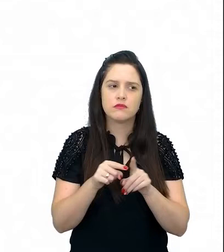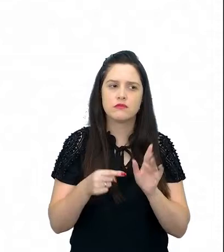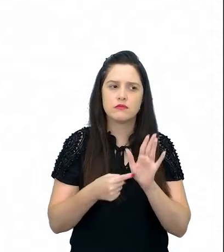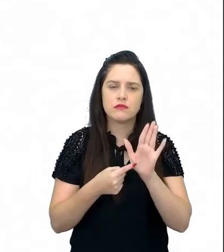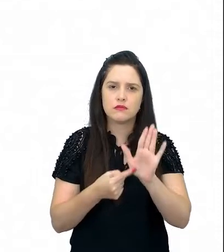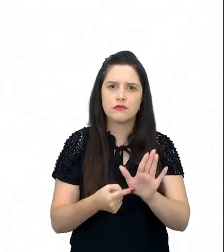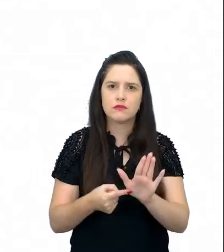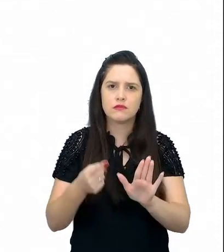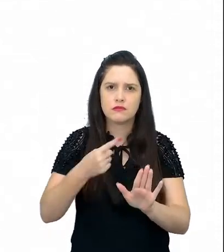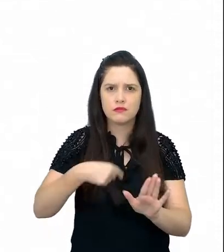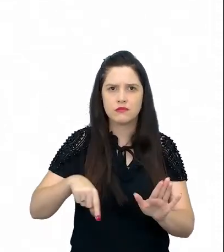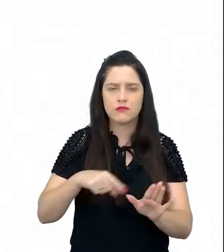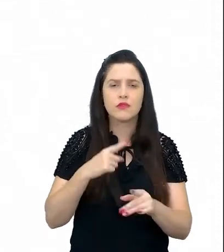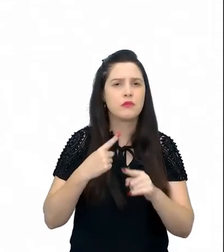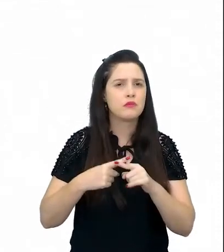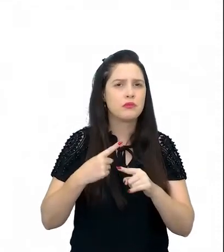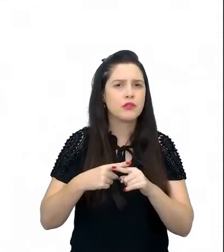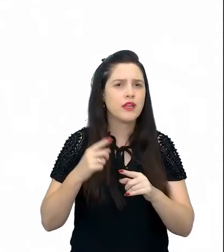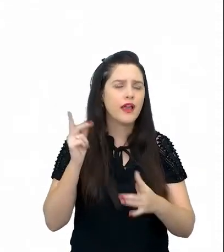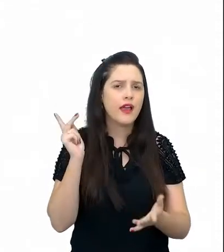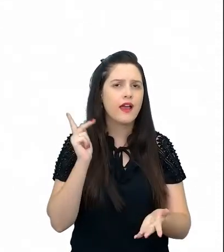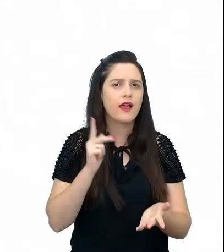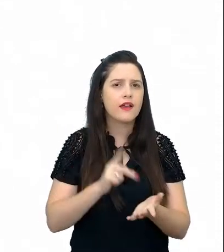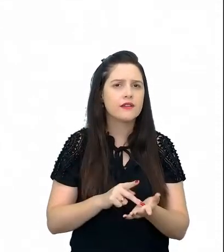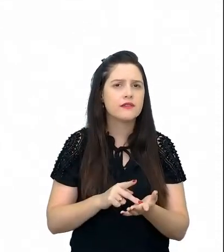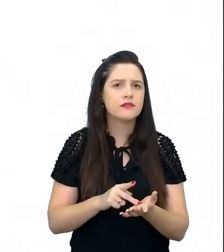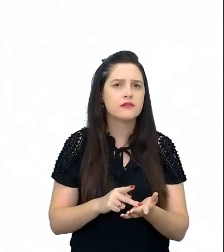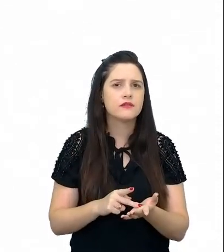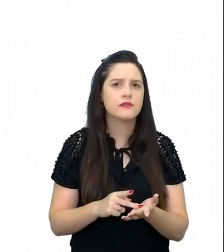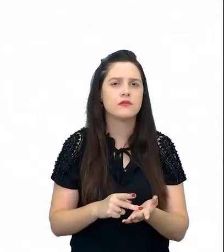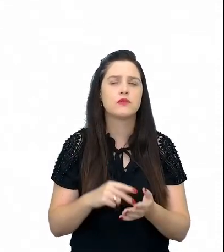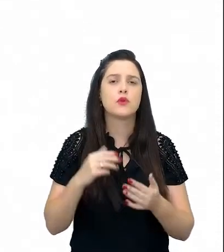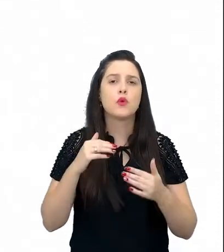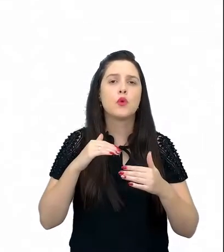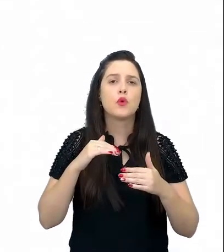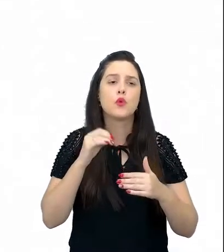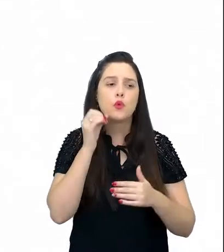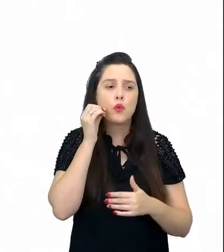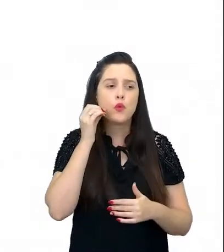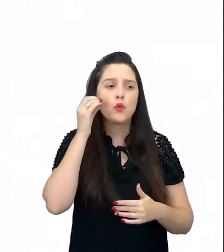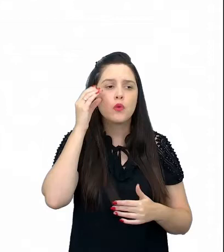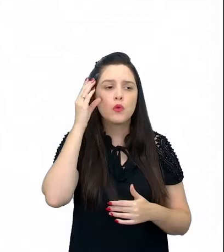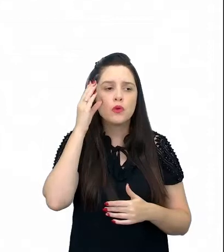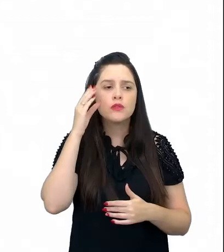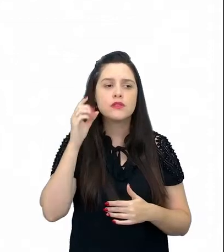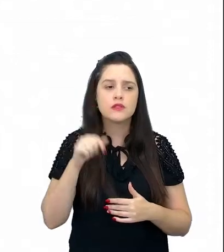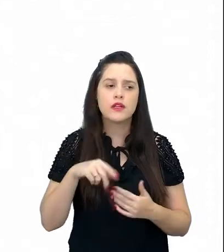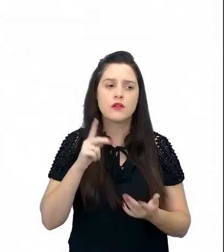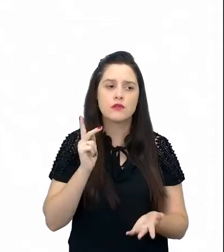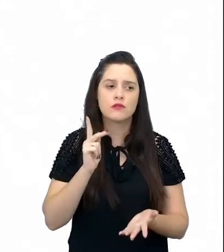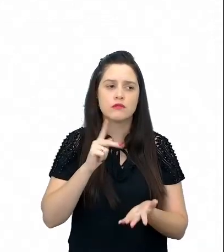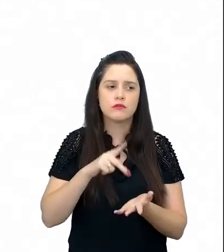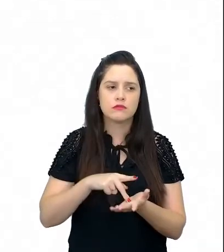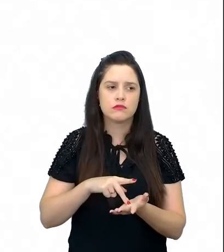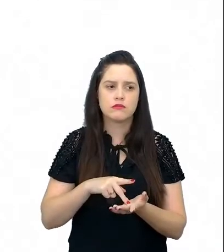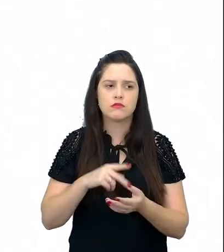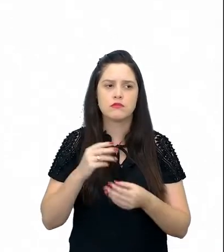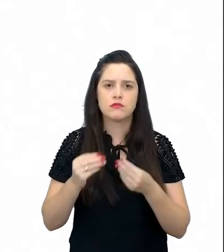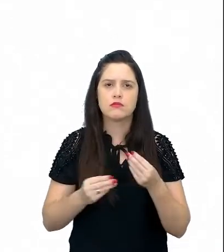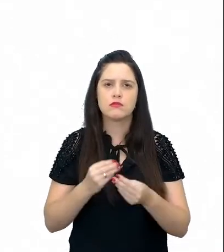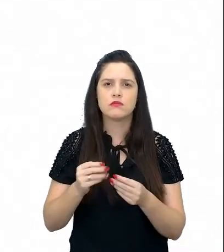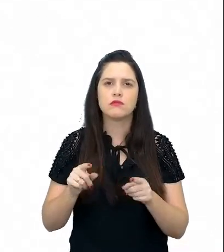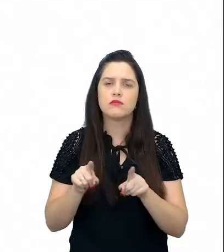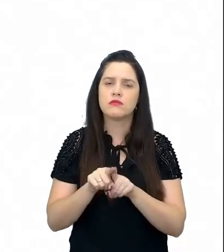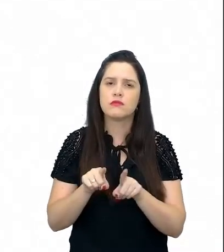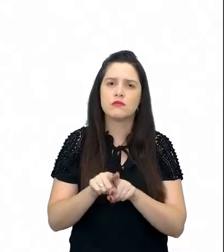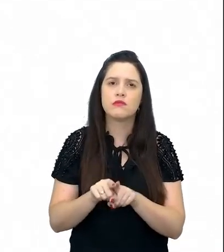é quadrilátero. Então, quando eu falo razão, também tem vários conhecimentos ali dentro que são razões. E, na verdade, essas razões, na verdade, é